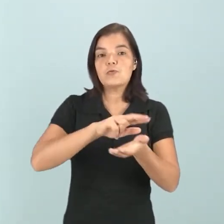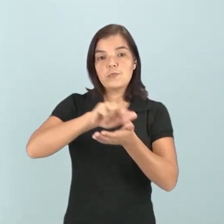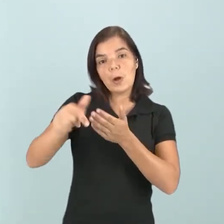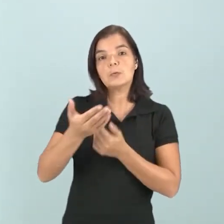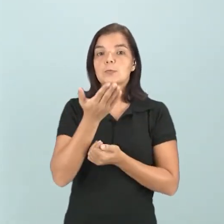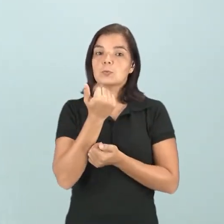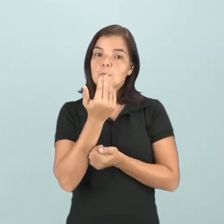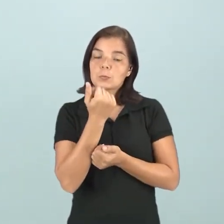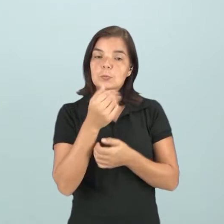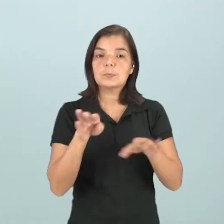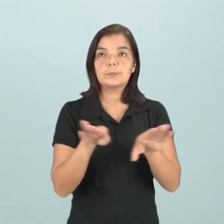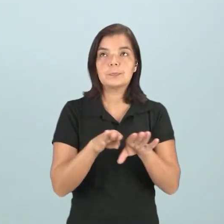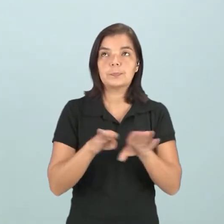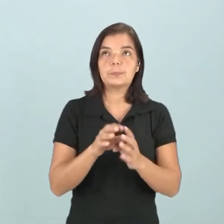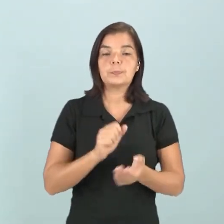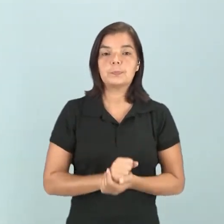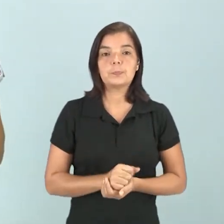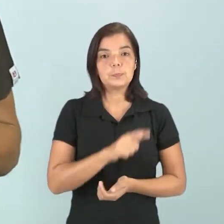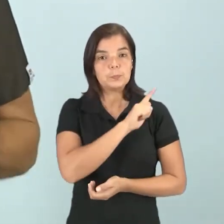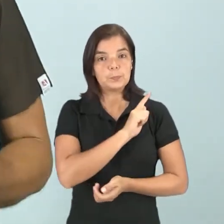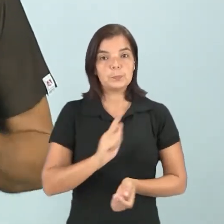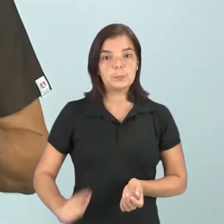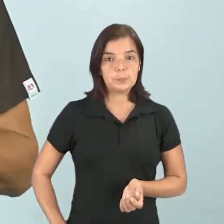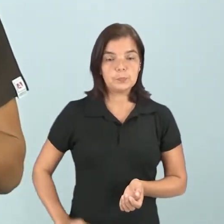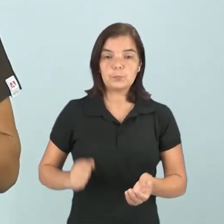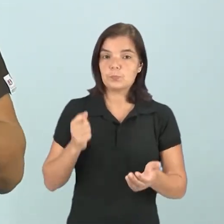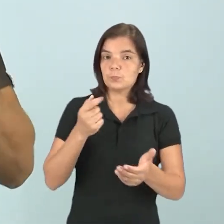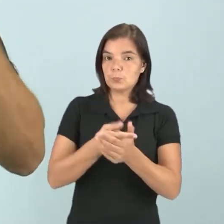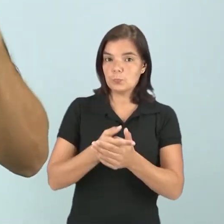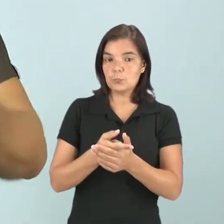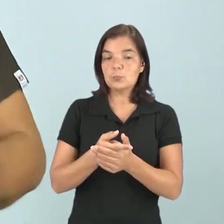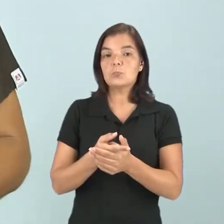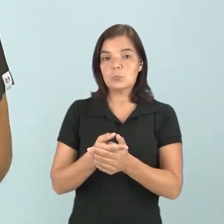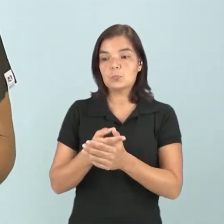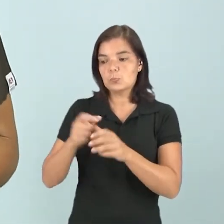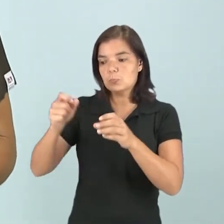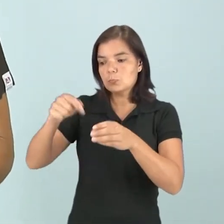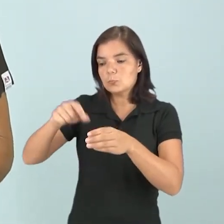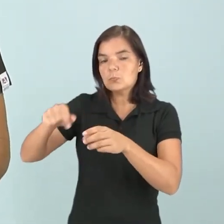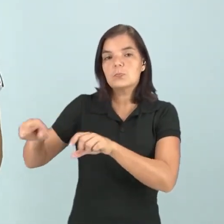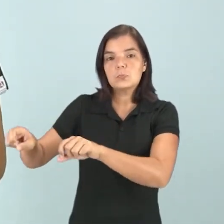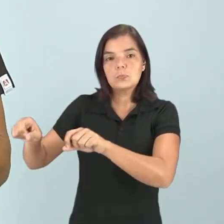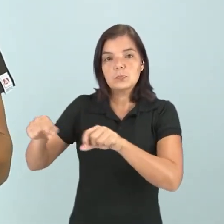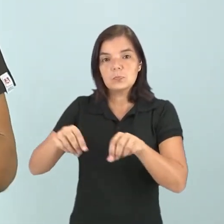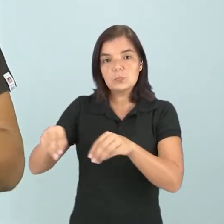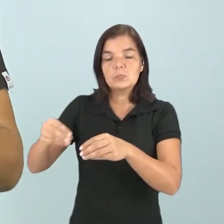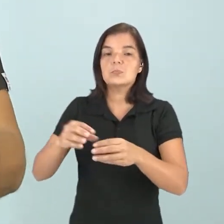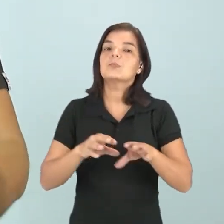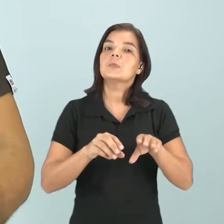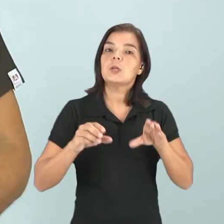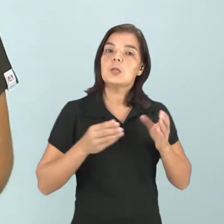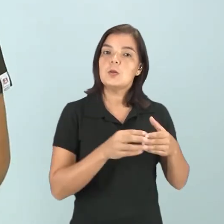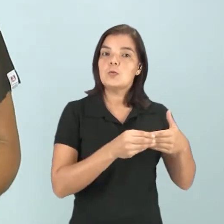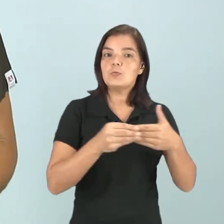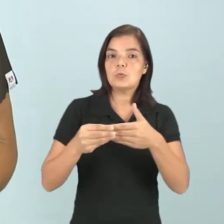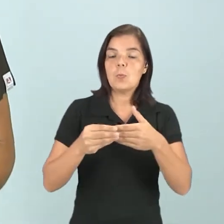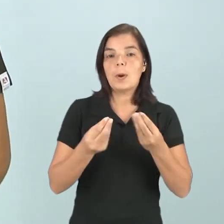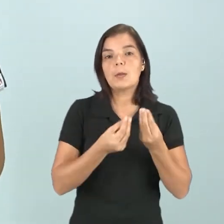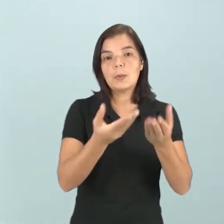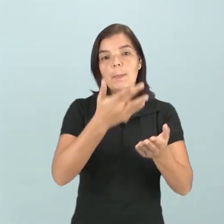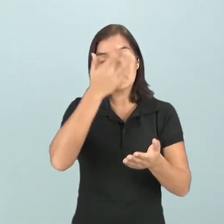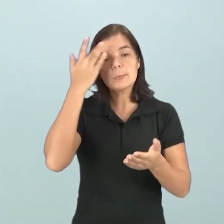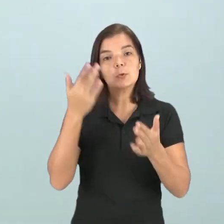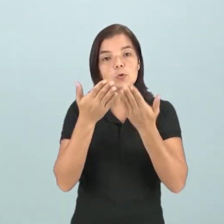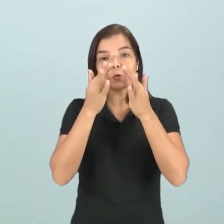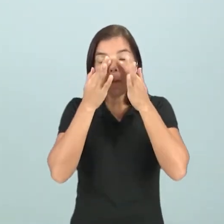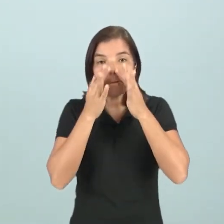Em que o governo compra o alimento do produtor rural, né, e distribui para entidades carentes,